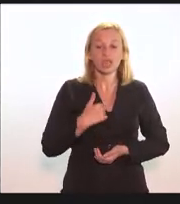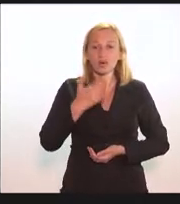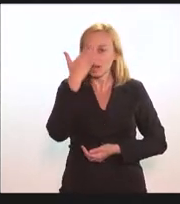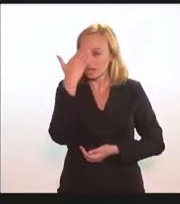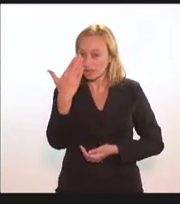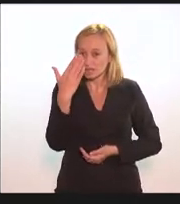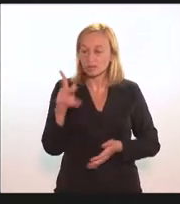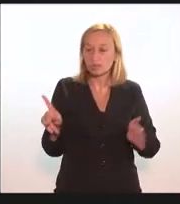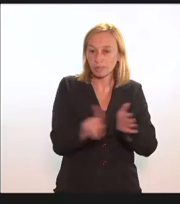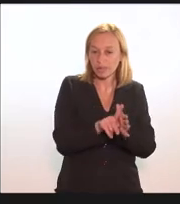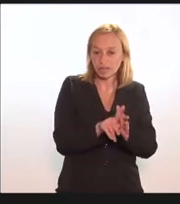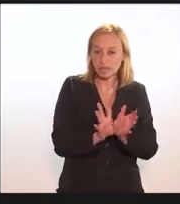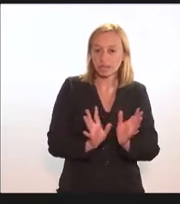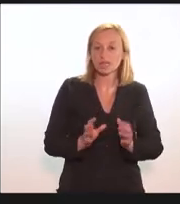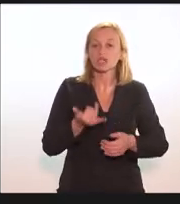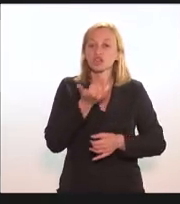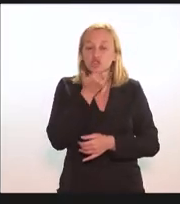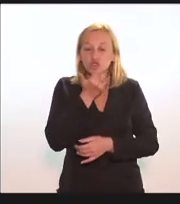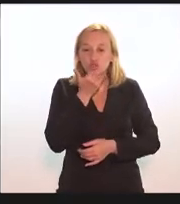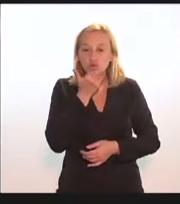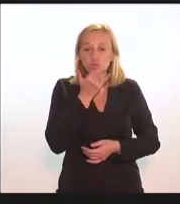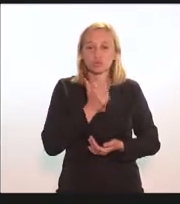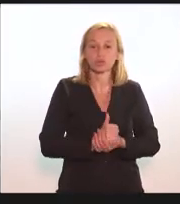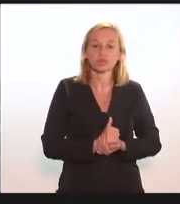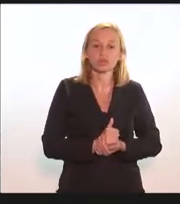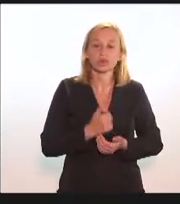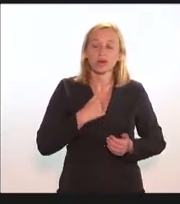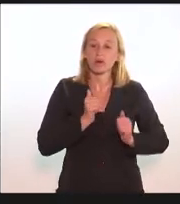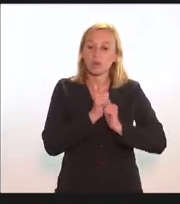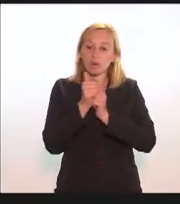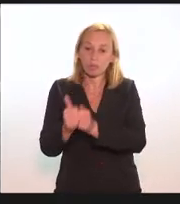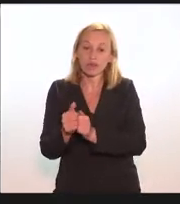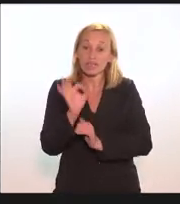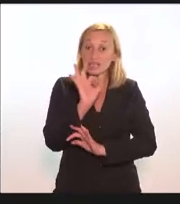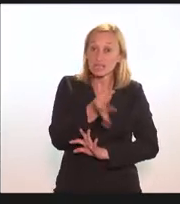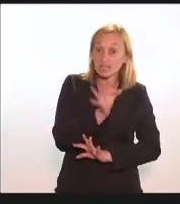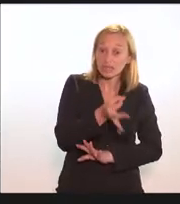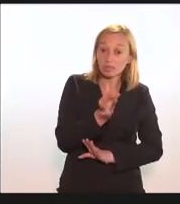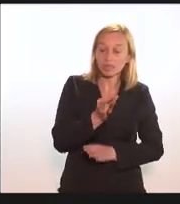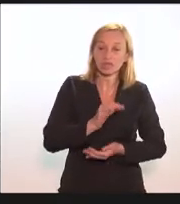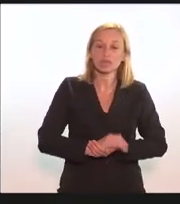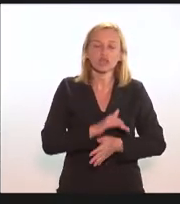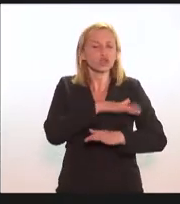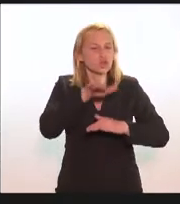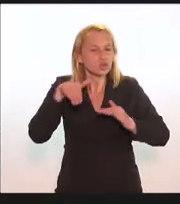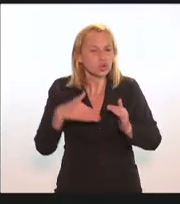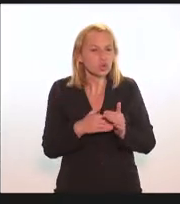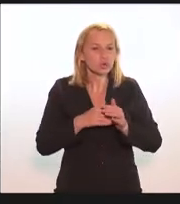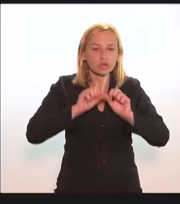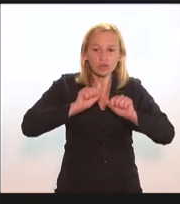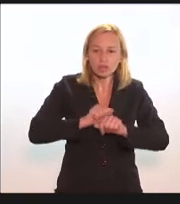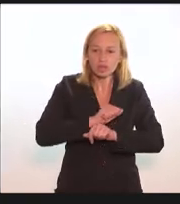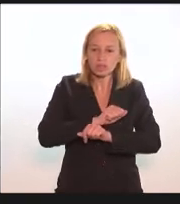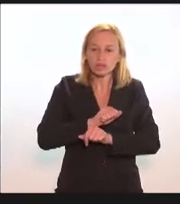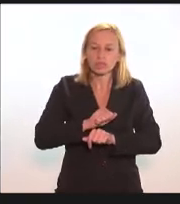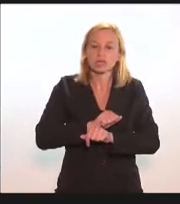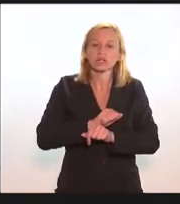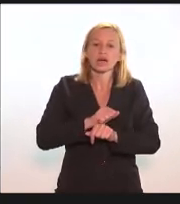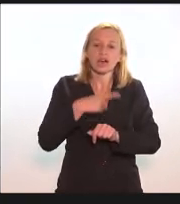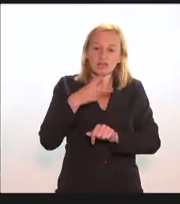poder fazer parte dela. Peço desculpa, eu estava em trânsito, mas acompanhei atentamente toda a explanação do